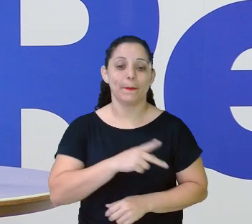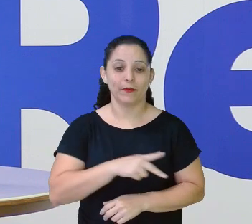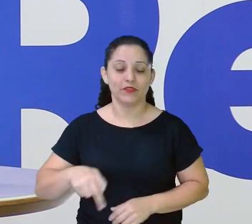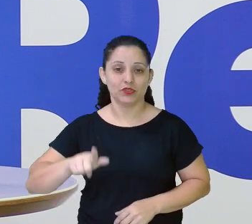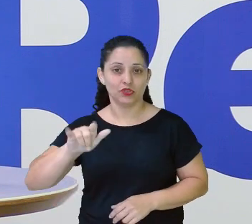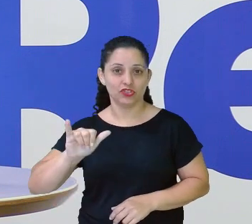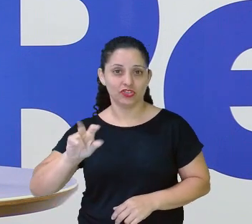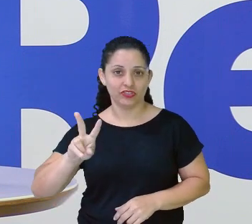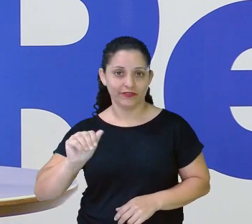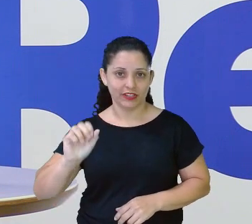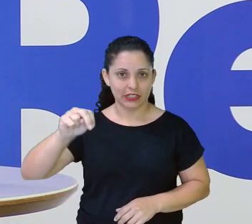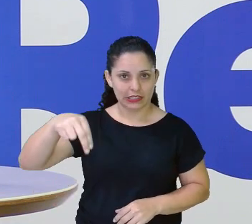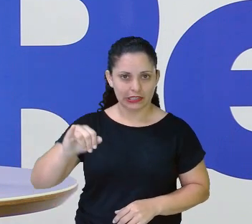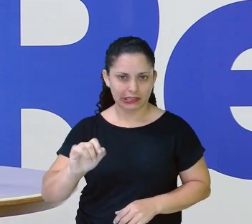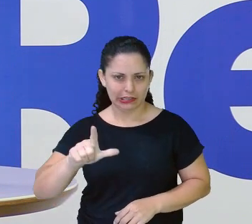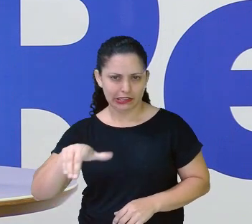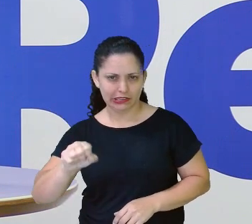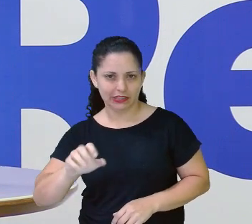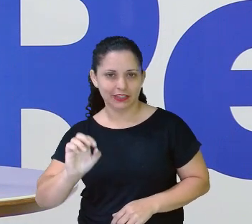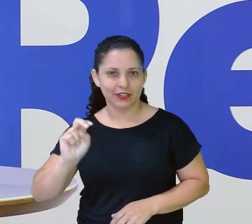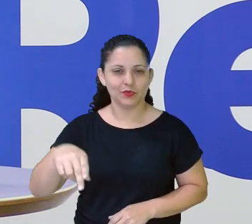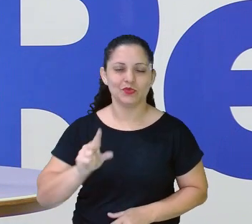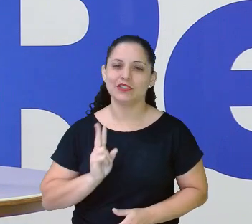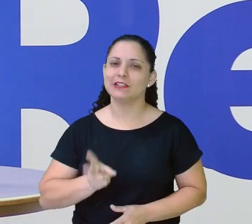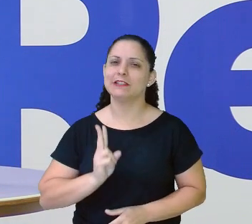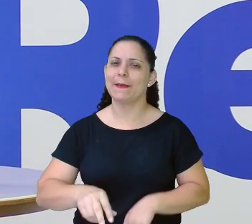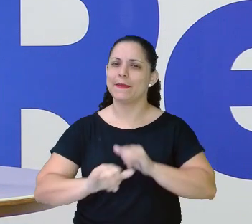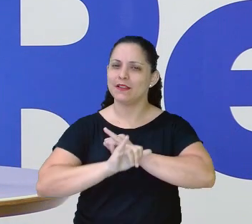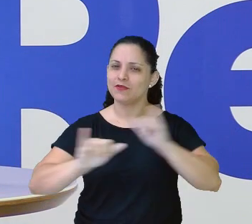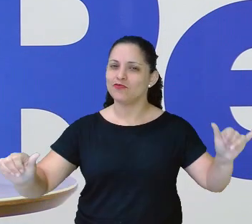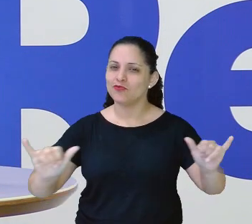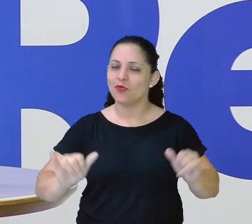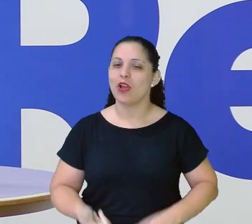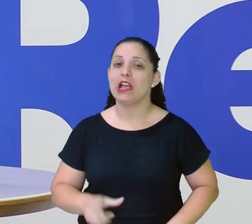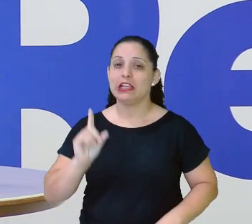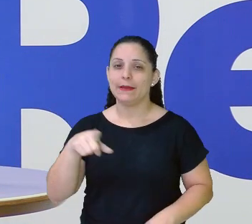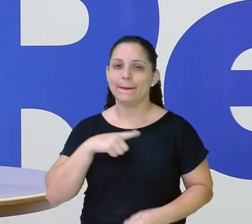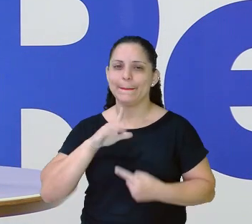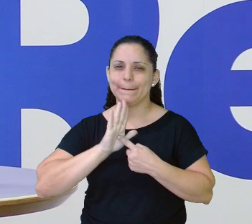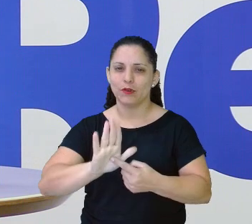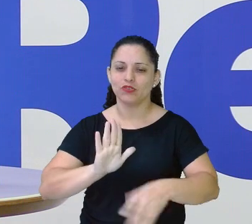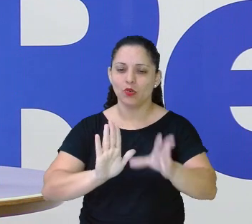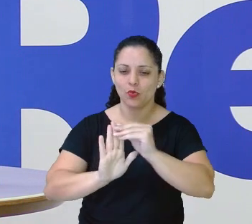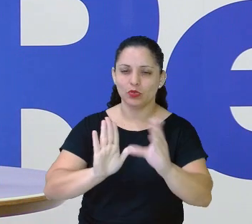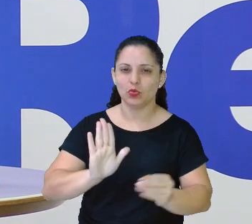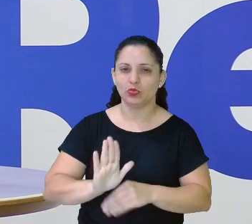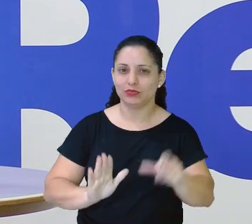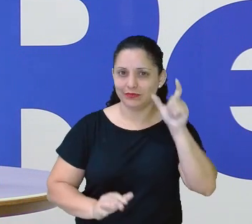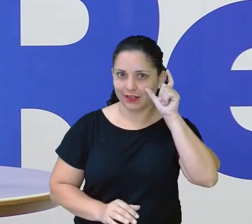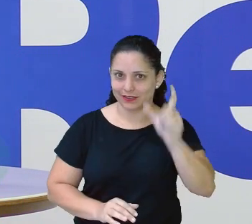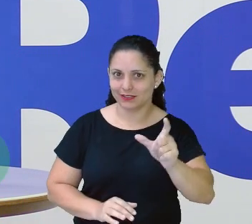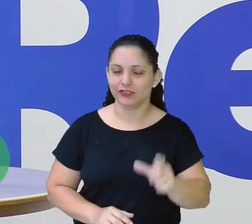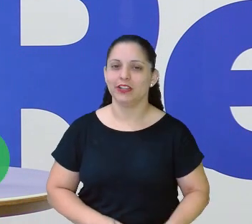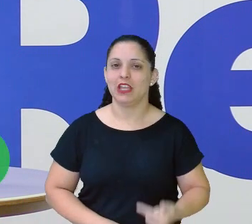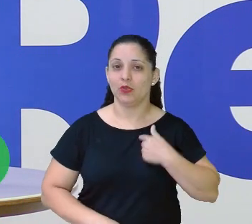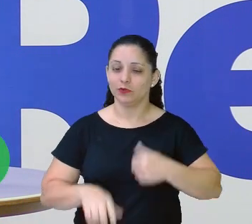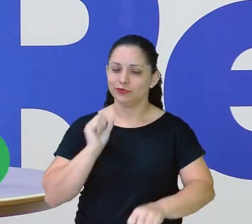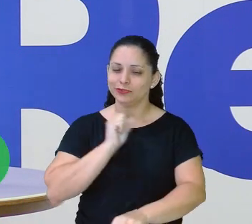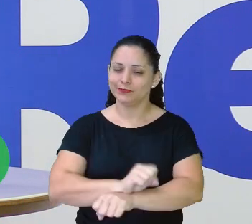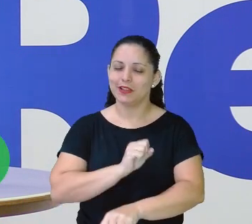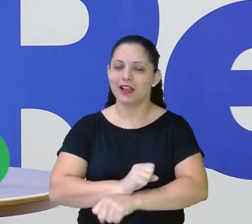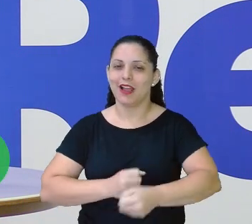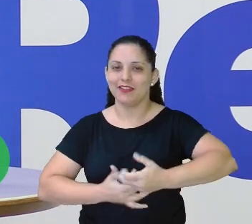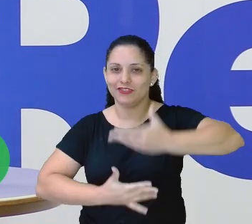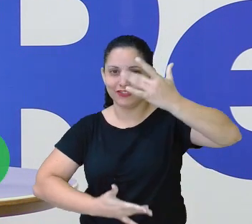traz coisas interessantes para a gente. E vocês? Estão atentos? Eu estou esperando uma mensagem. Já tem aqui, bom